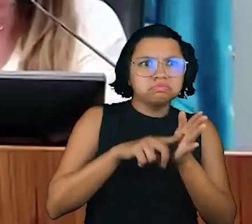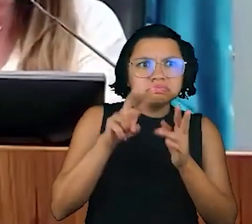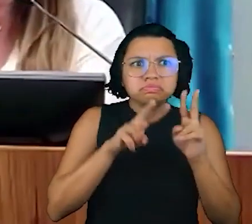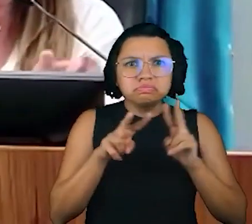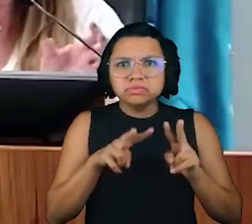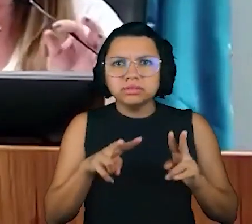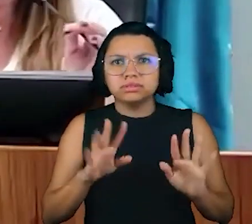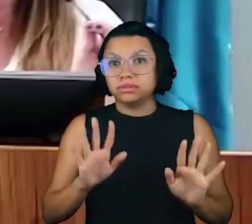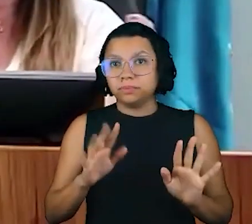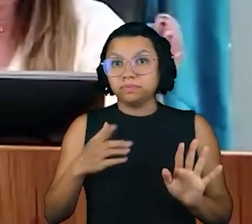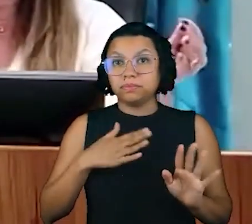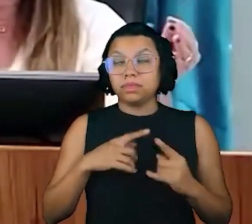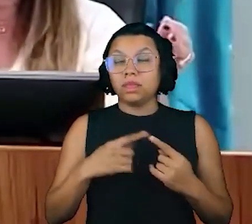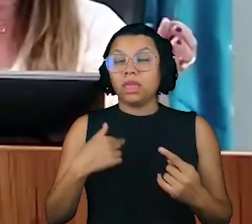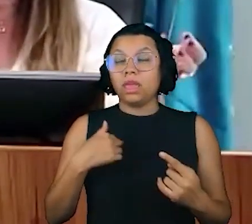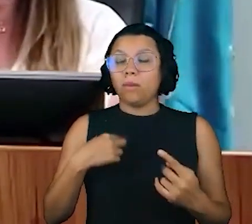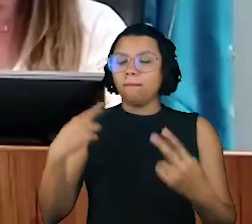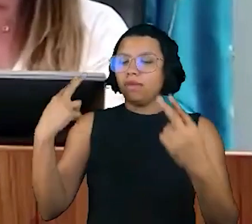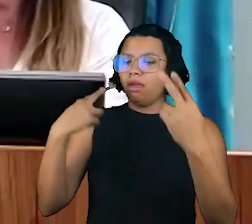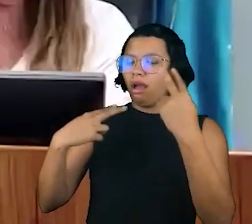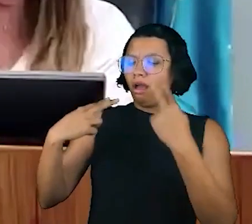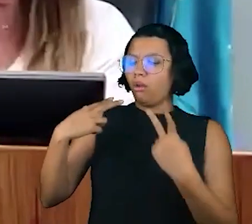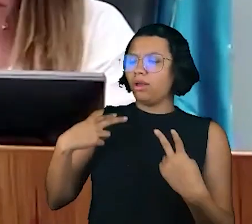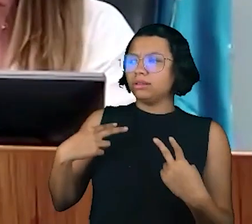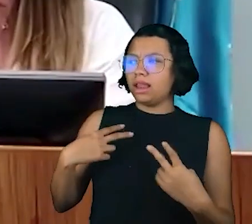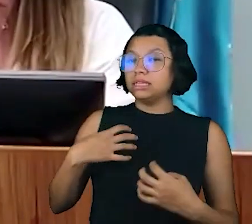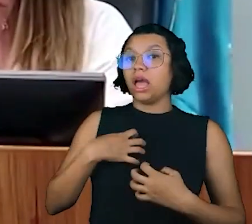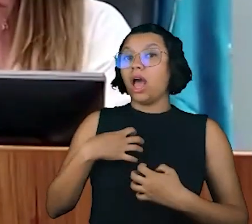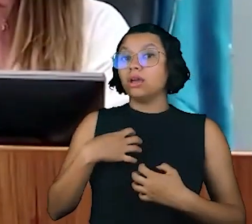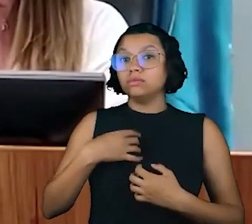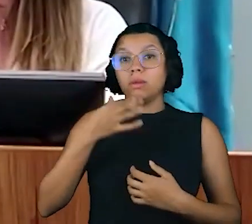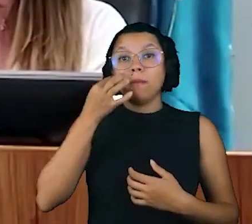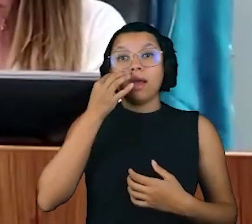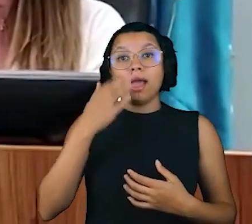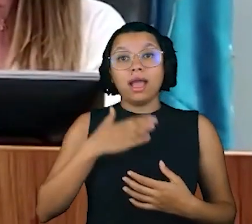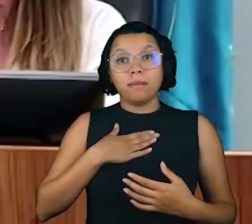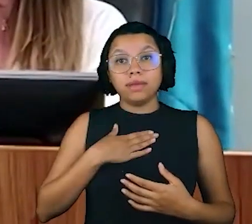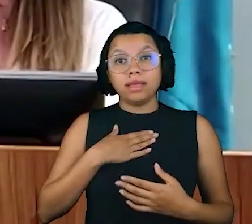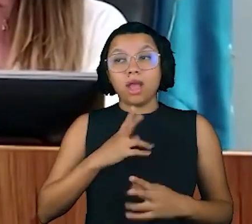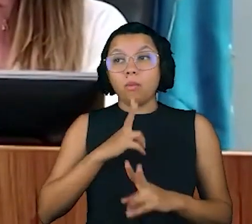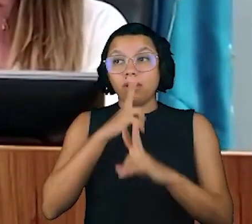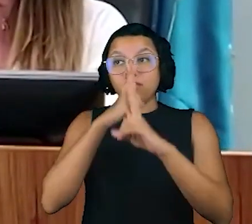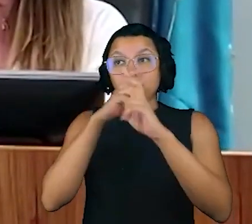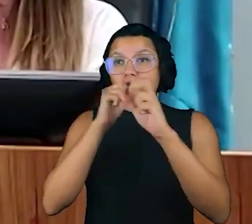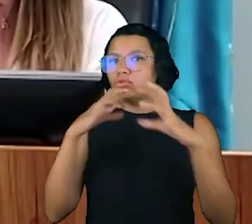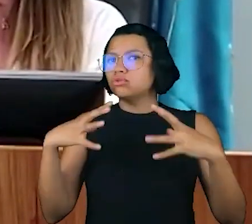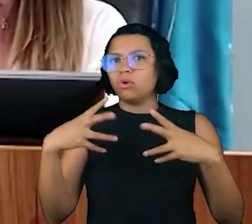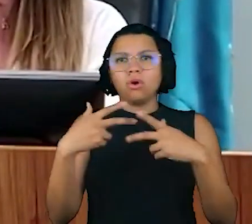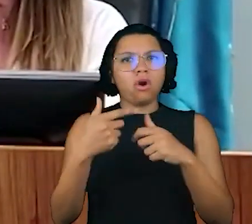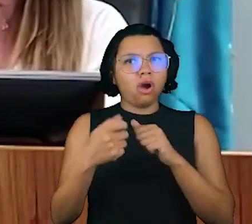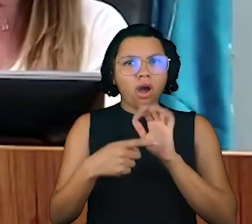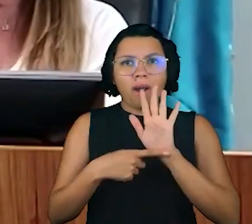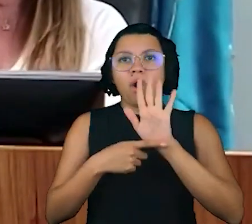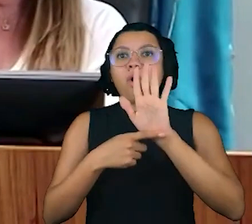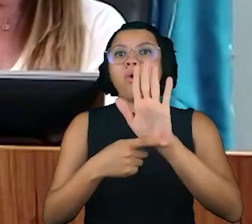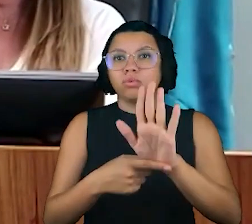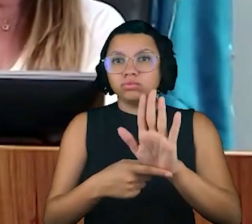me autoanalisando, sinto presente em mim, é uma força altamente contributivista.